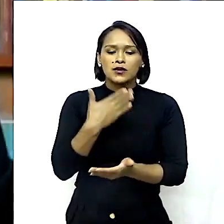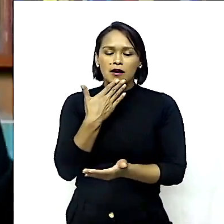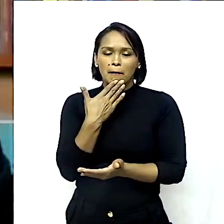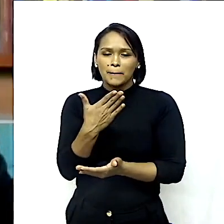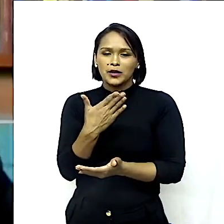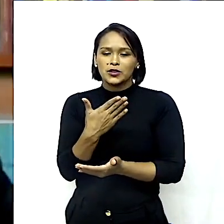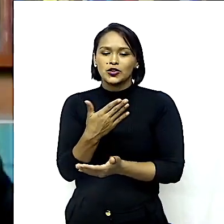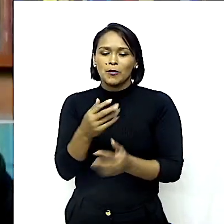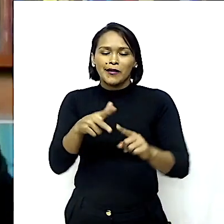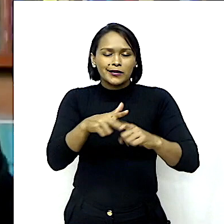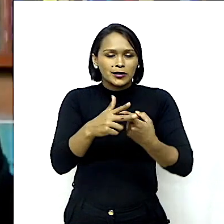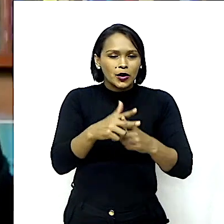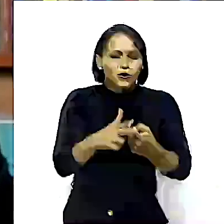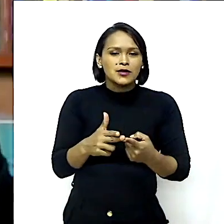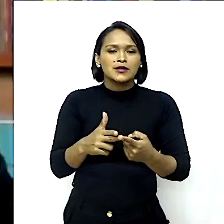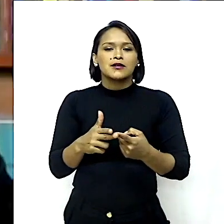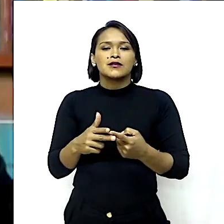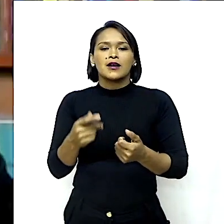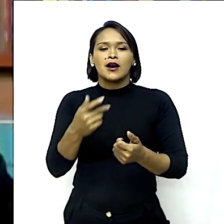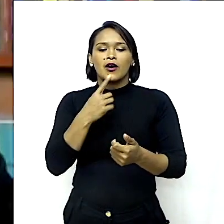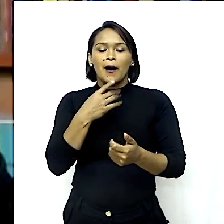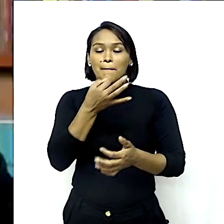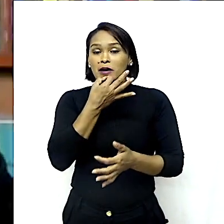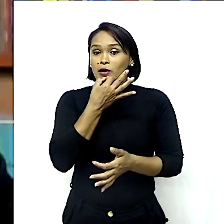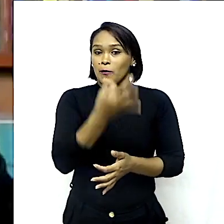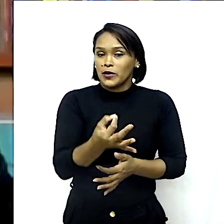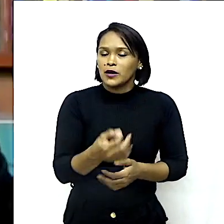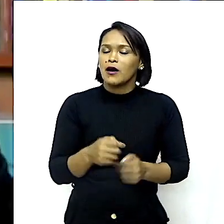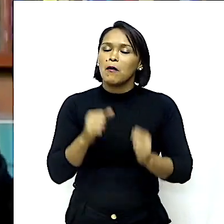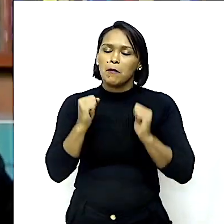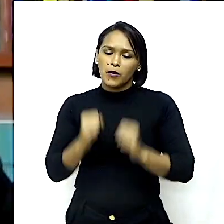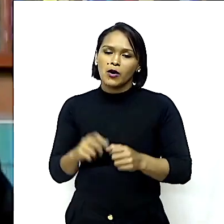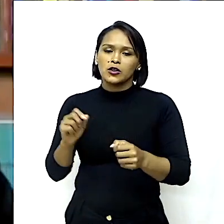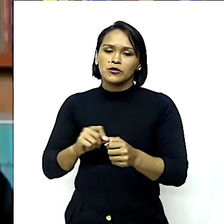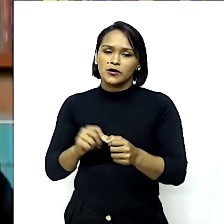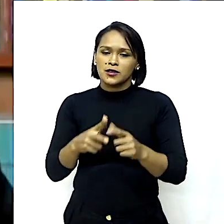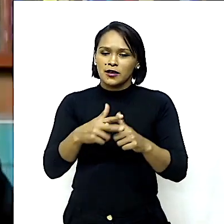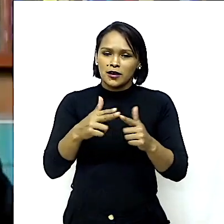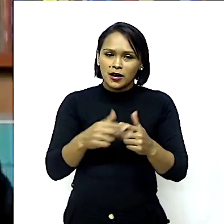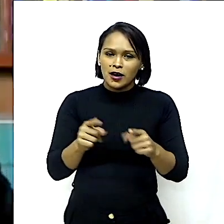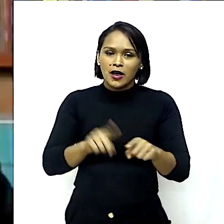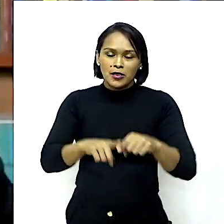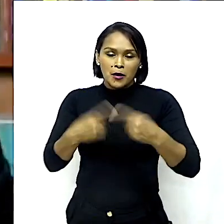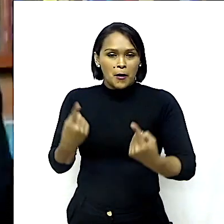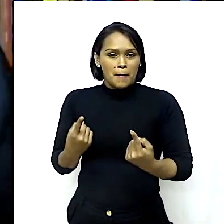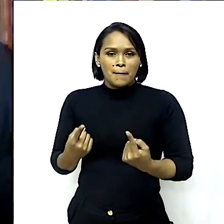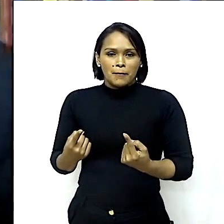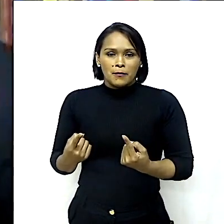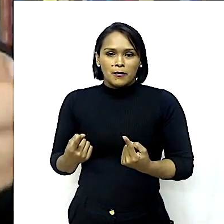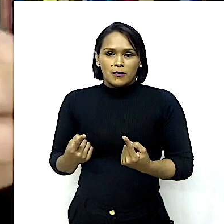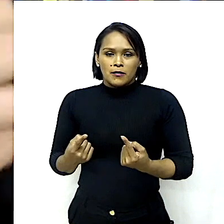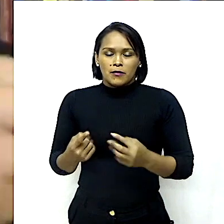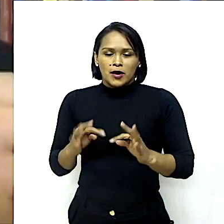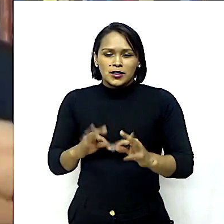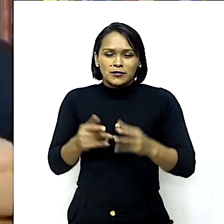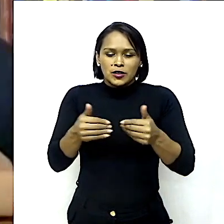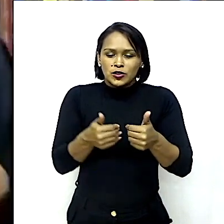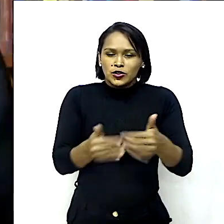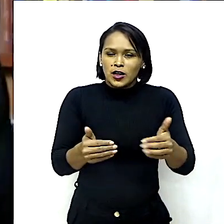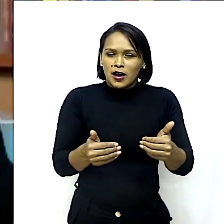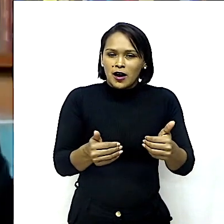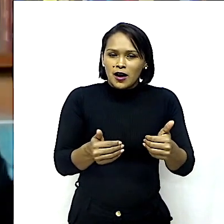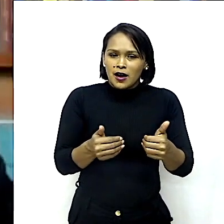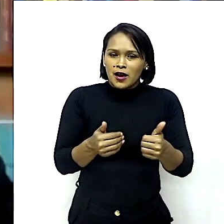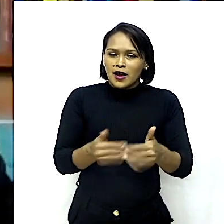reparos e o teu sugeria passamos reparos pontuais Mas mandemos eles adiante em vez de ser Abrir